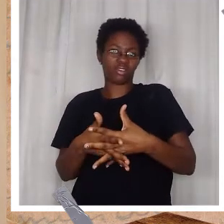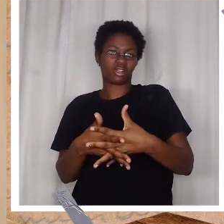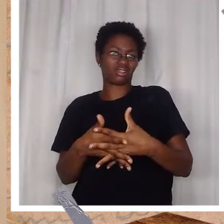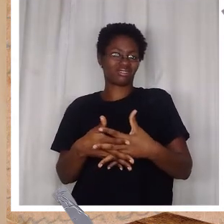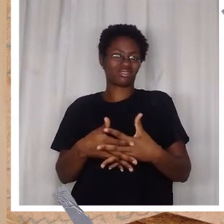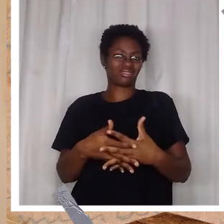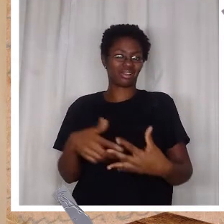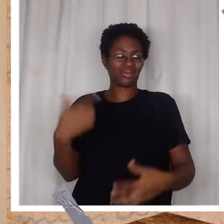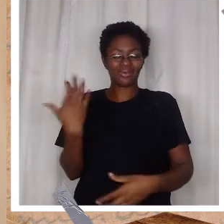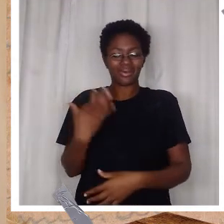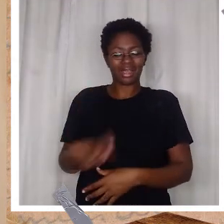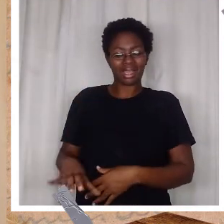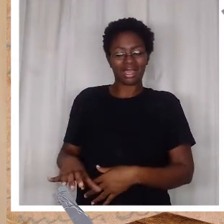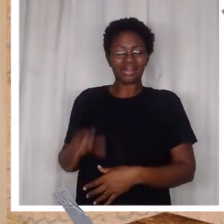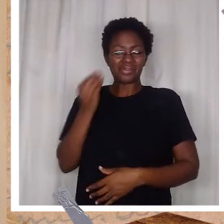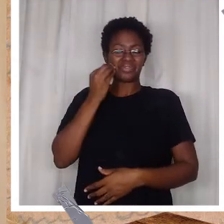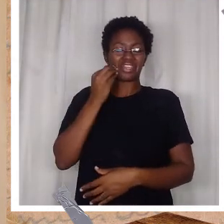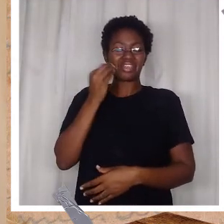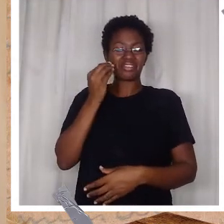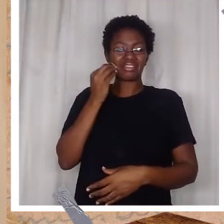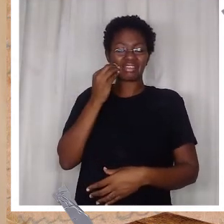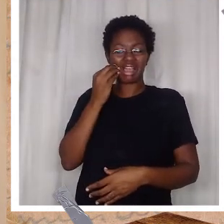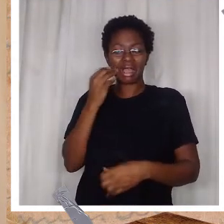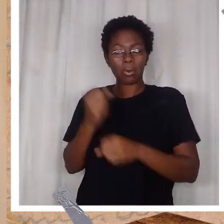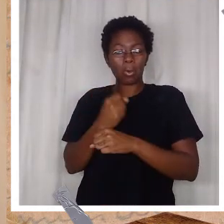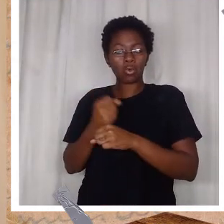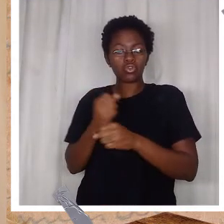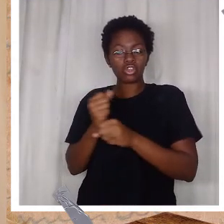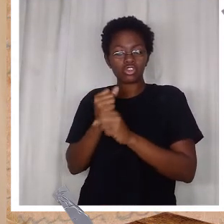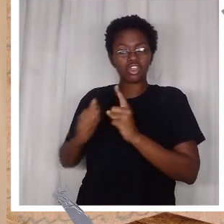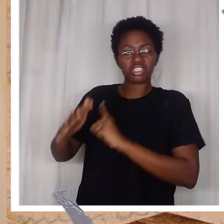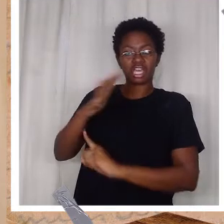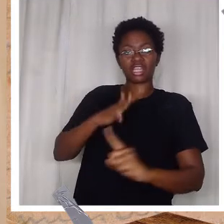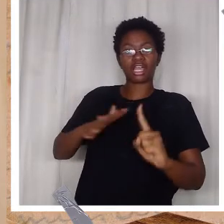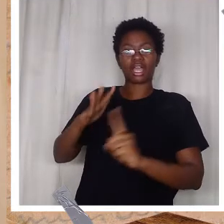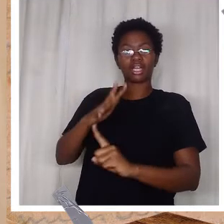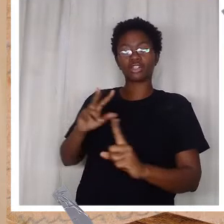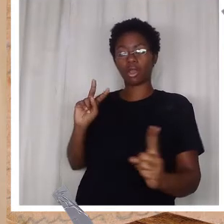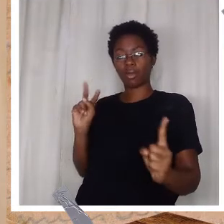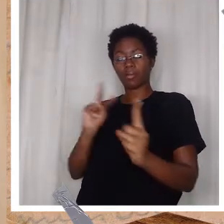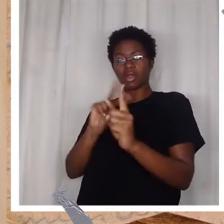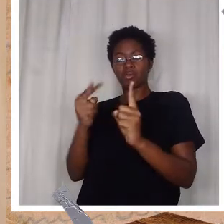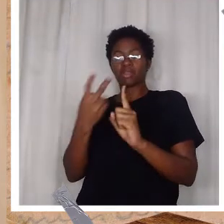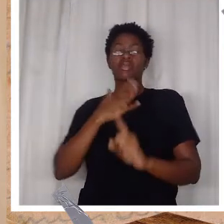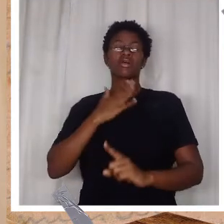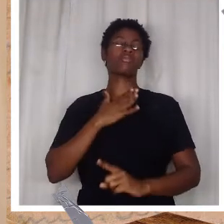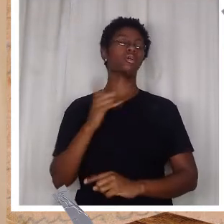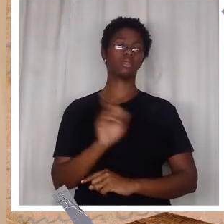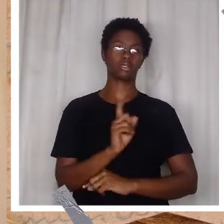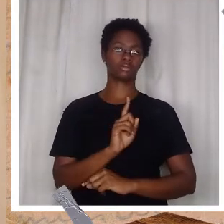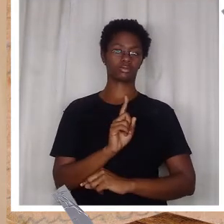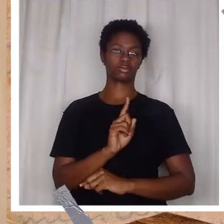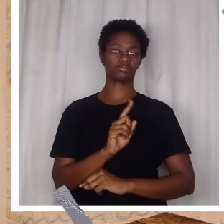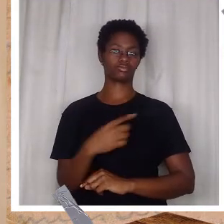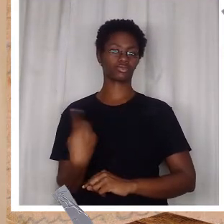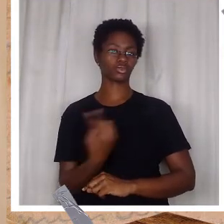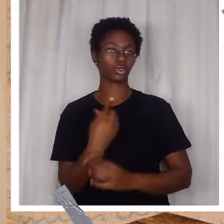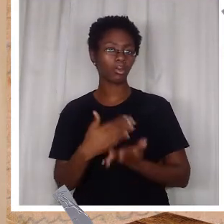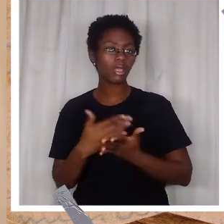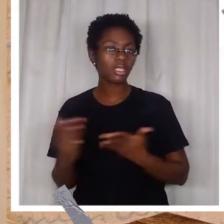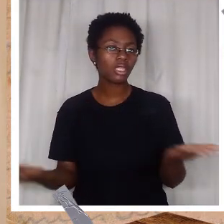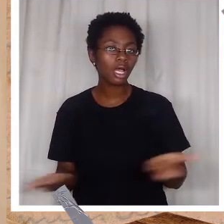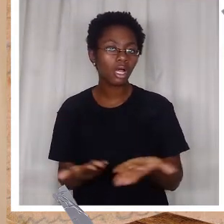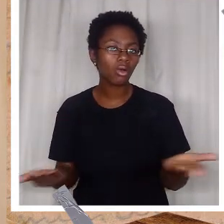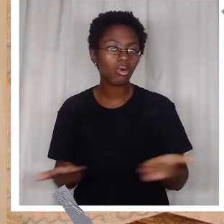tentar construir uma sociedade a partir do seu ponto de vista, que é o que nós temos que começar a fazer agora.